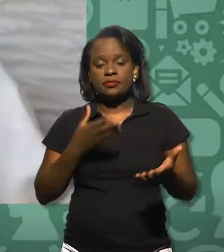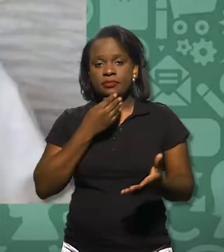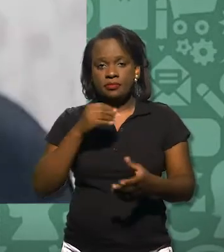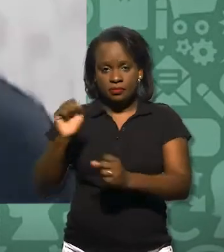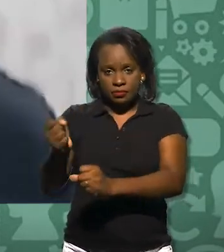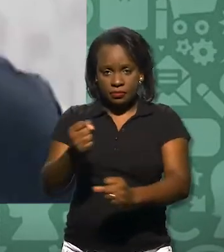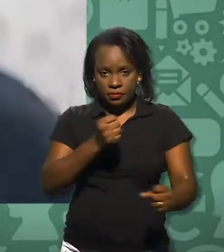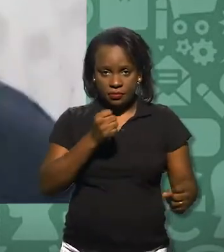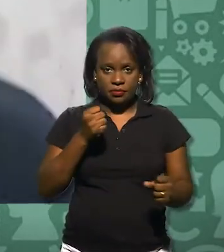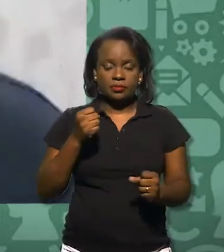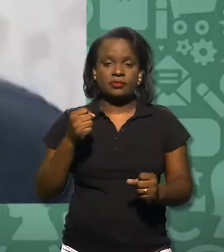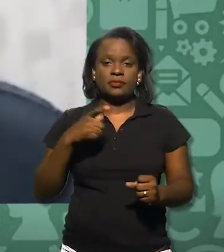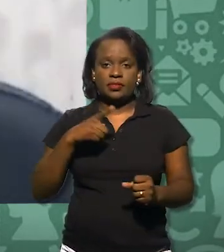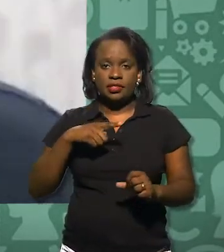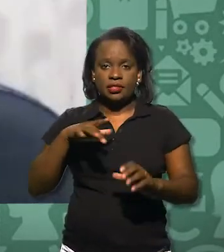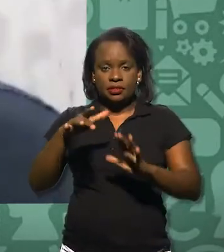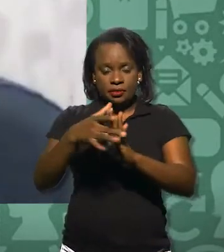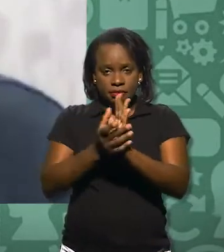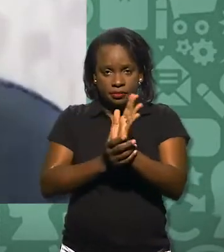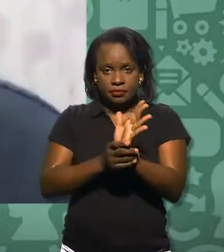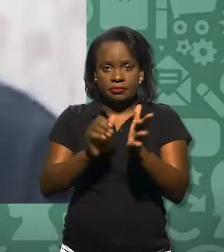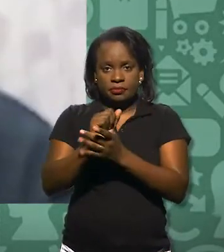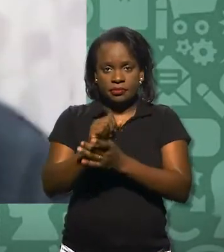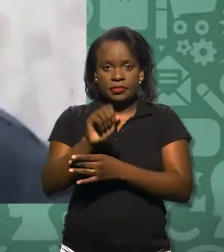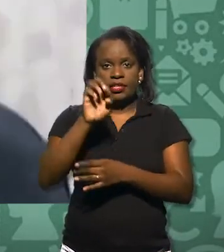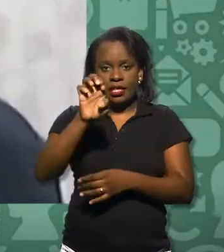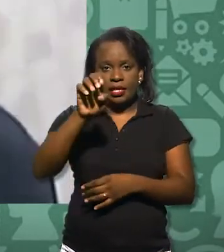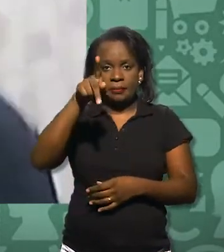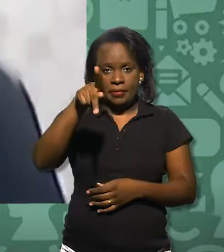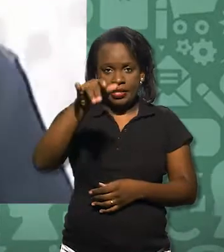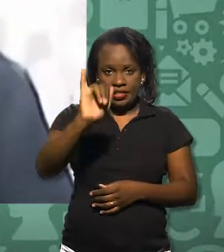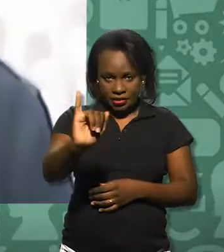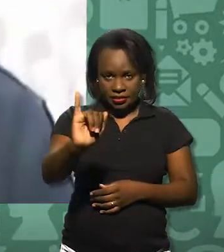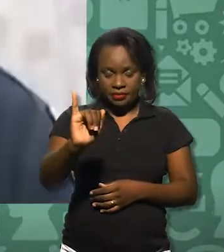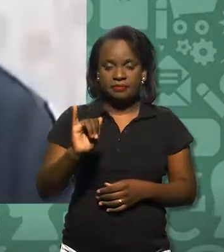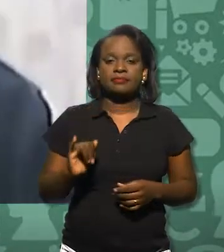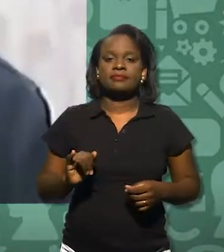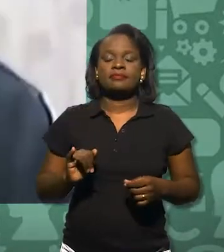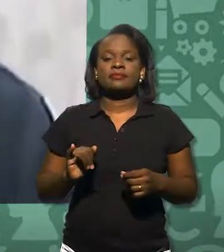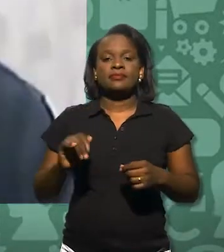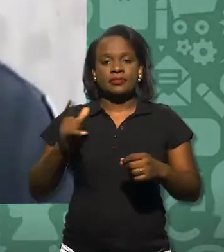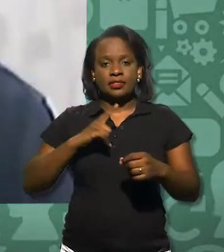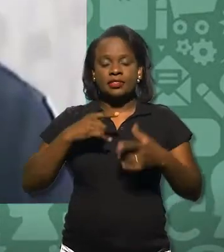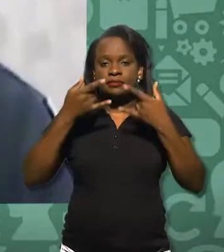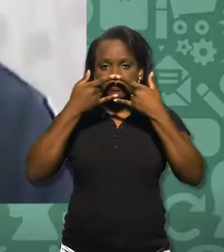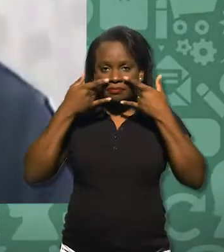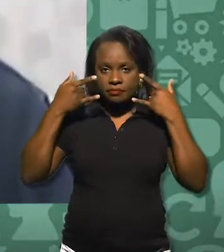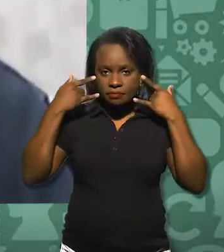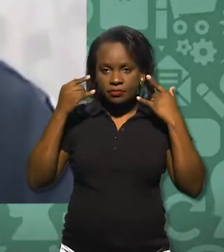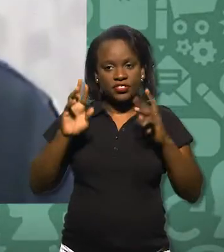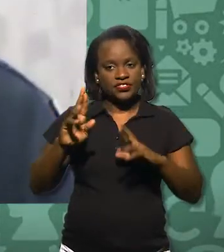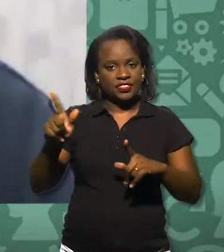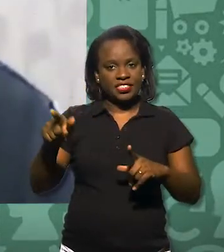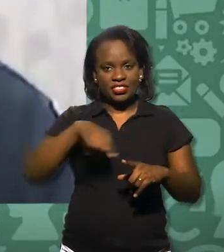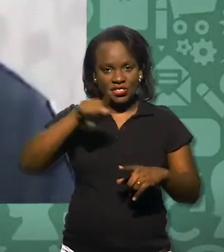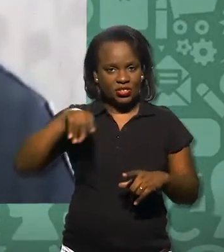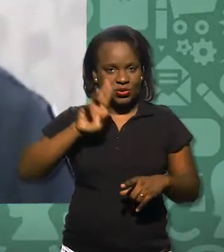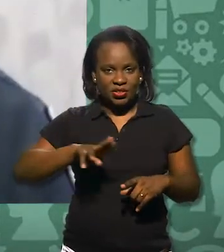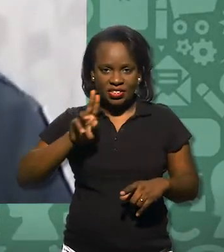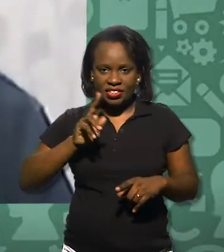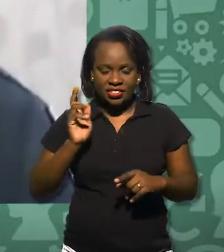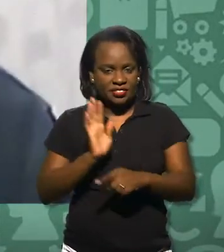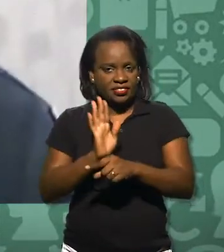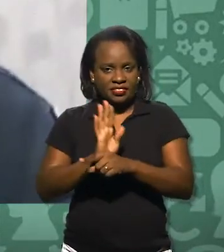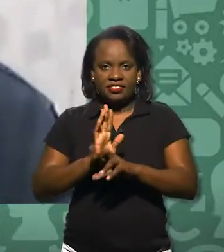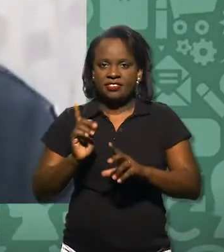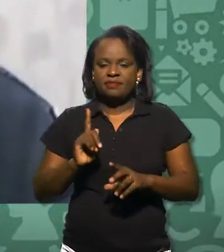Os garis, eles possuem um equipamento chamado de proteção individual, EPI. Eles têm uma máscara diferente dessa máscara que a